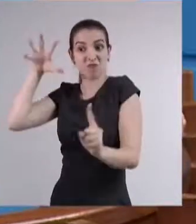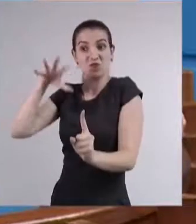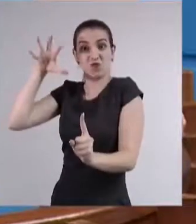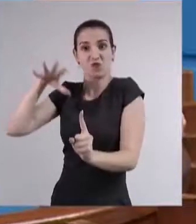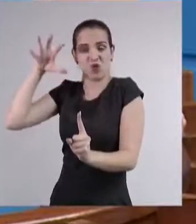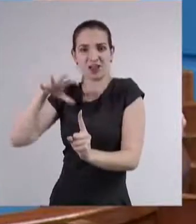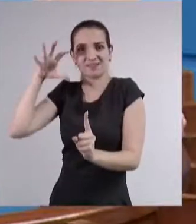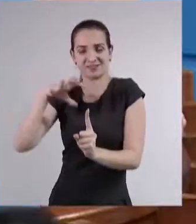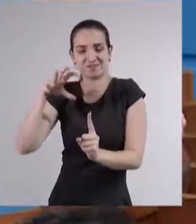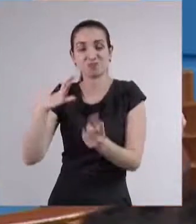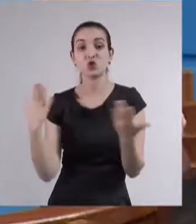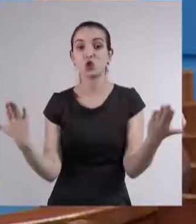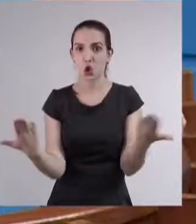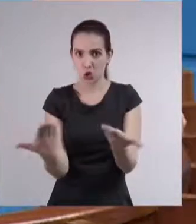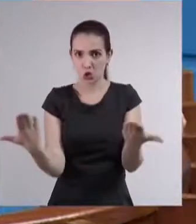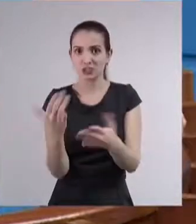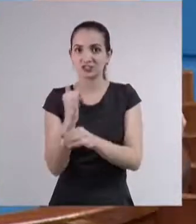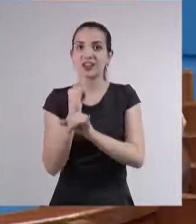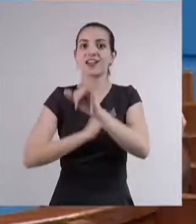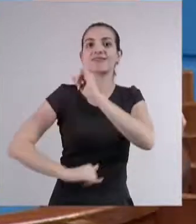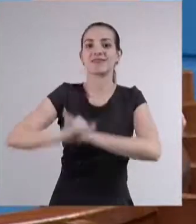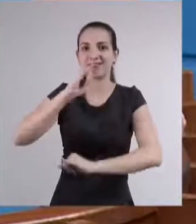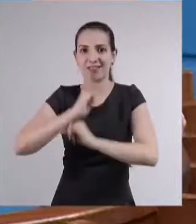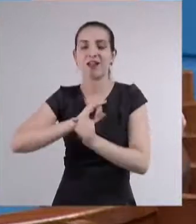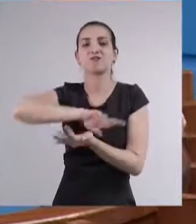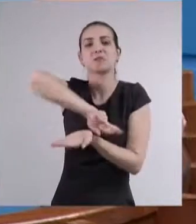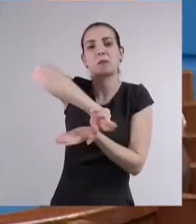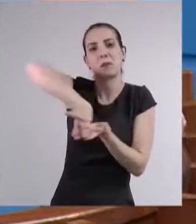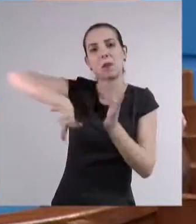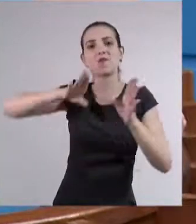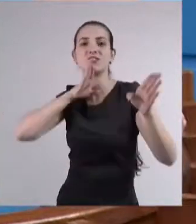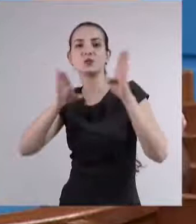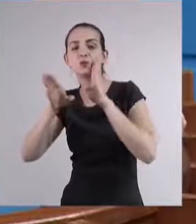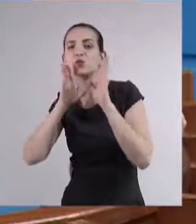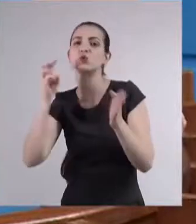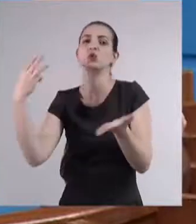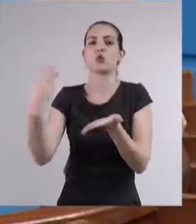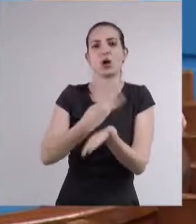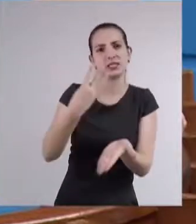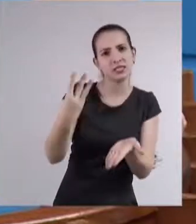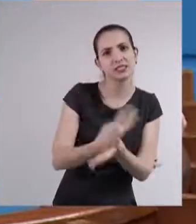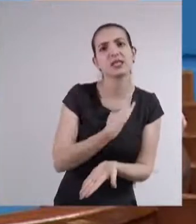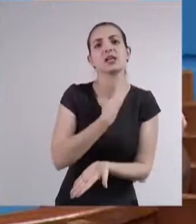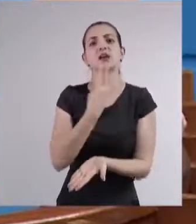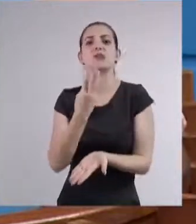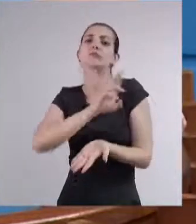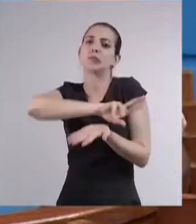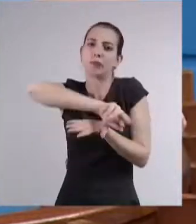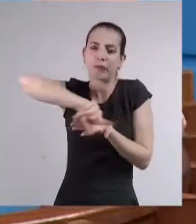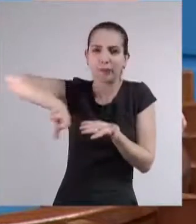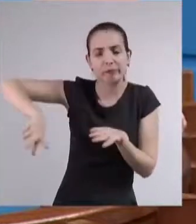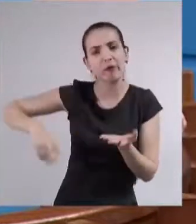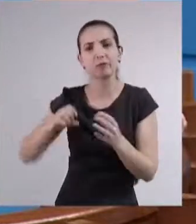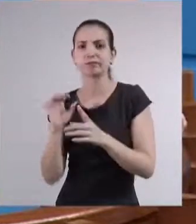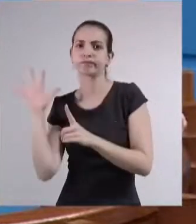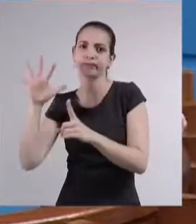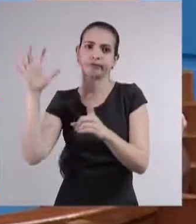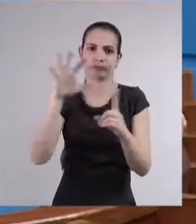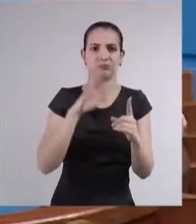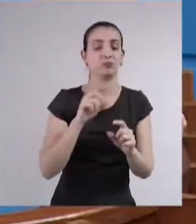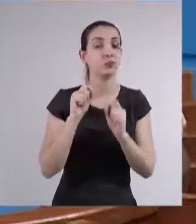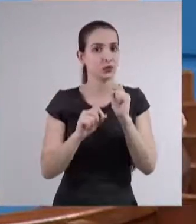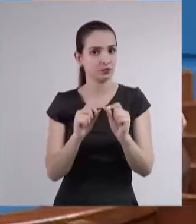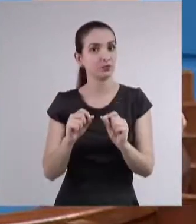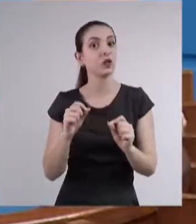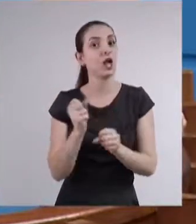influência que as redes sociais estão exercendo hoje. Claro que em